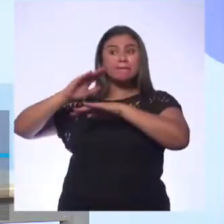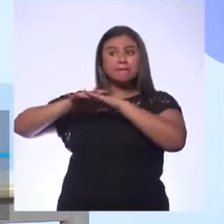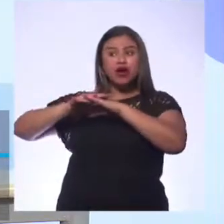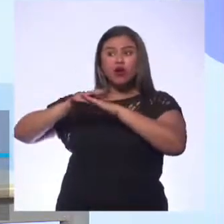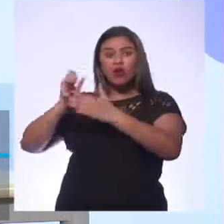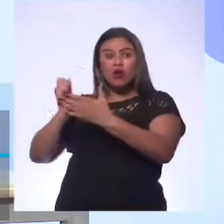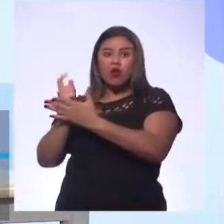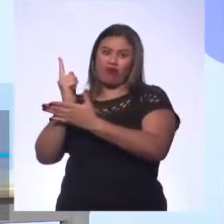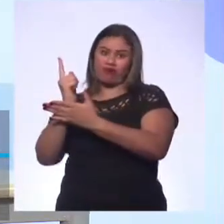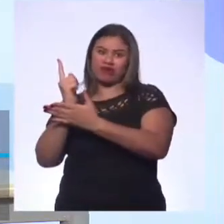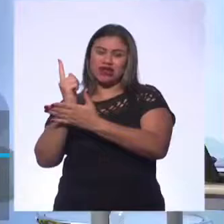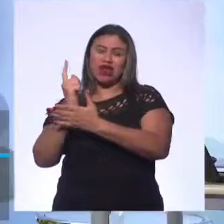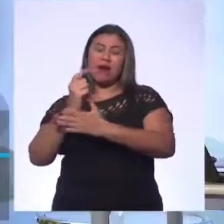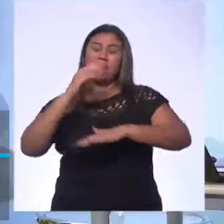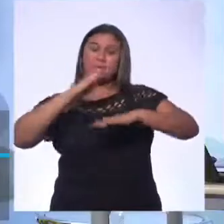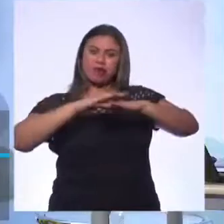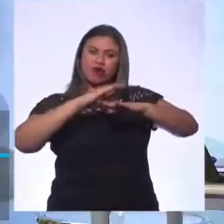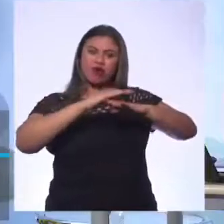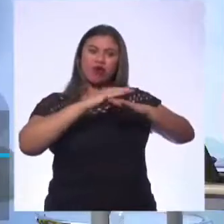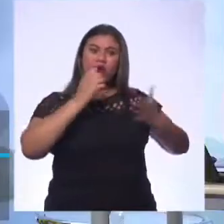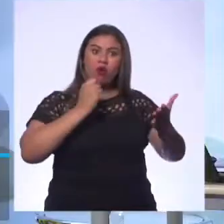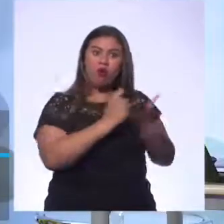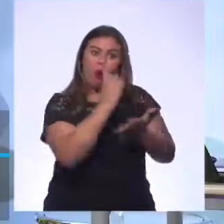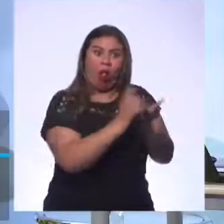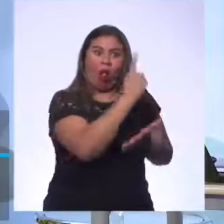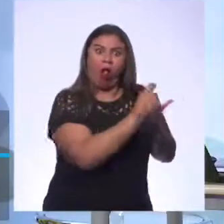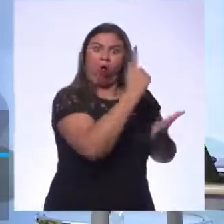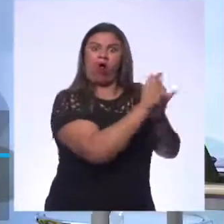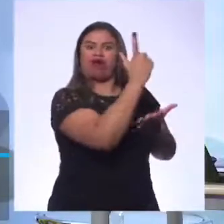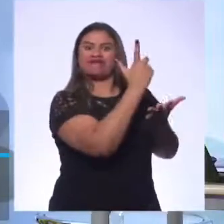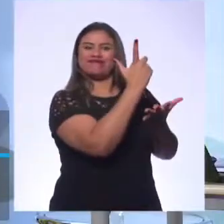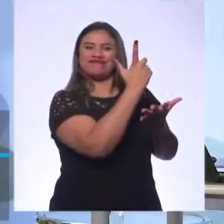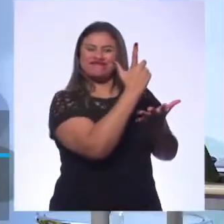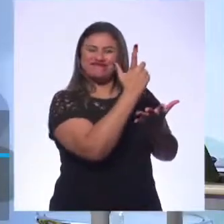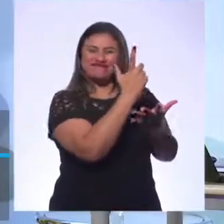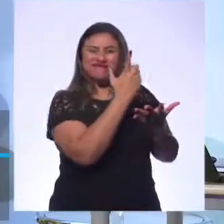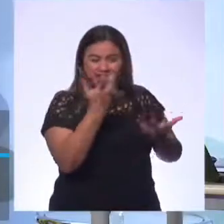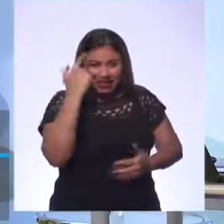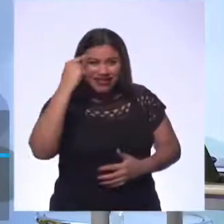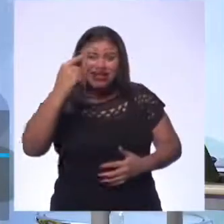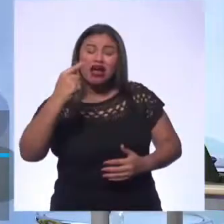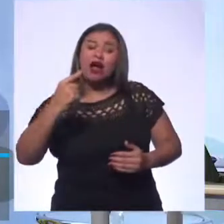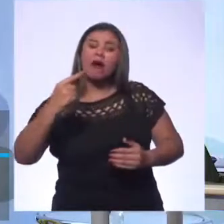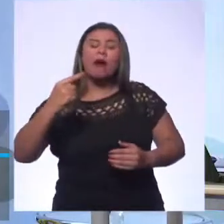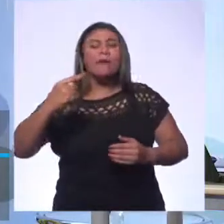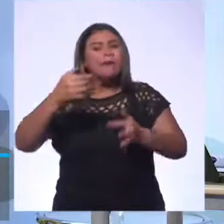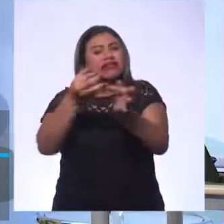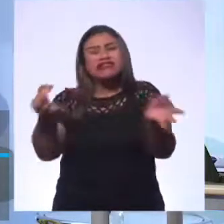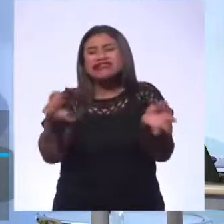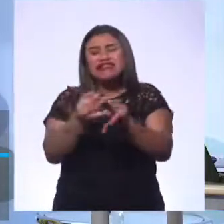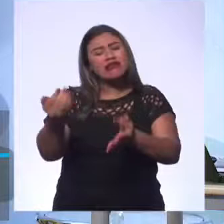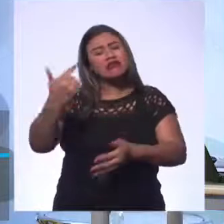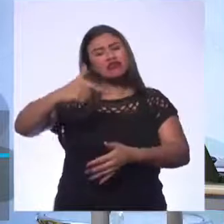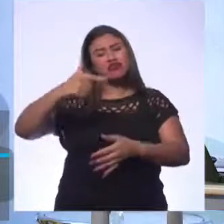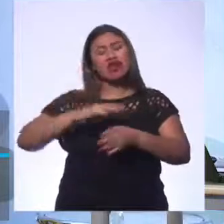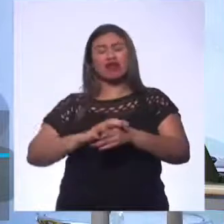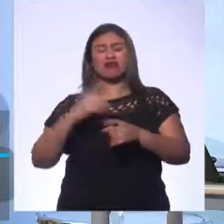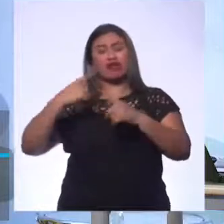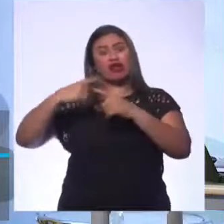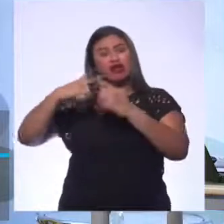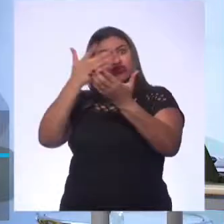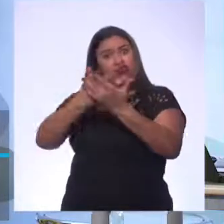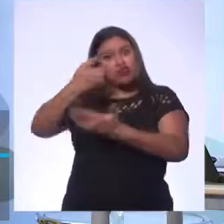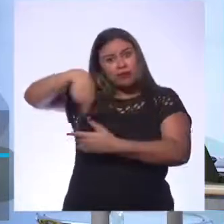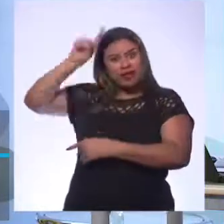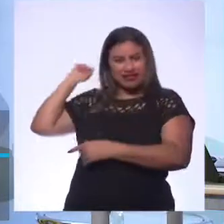consumismo. Exato. Eu acho que às vezes não é tão simples, né? Porque até numa outra aula a gente